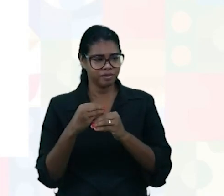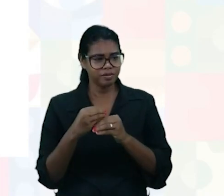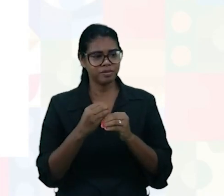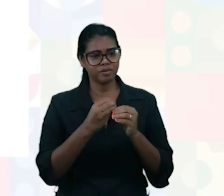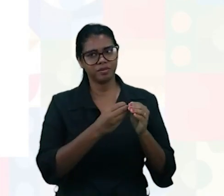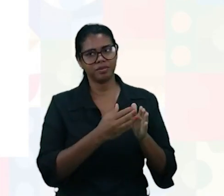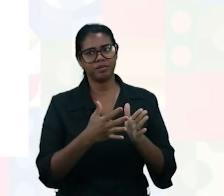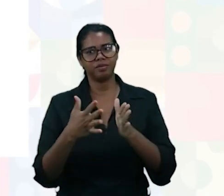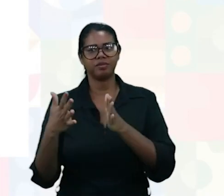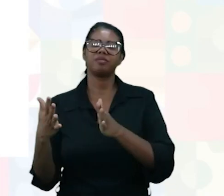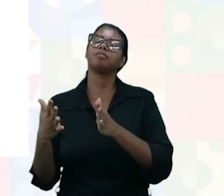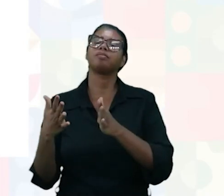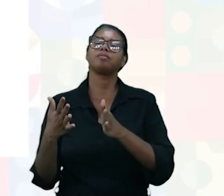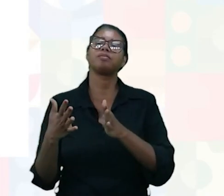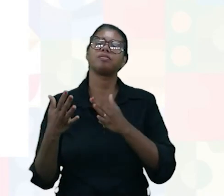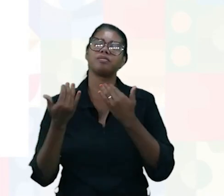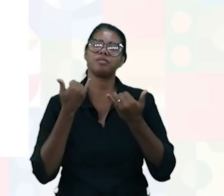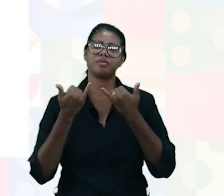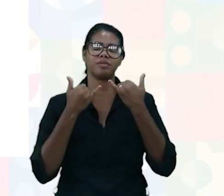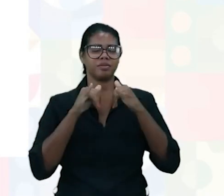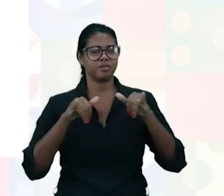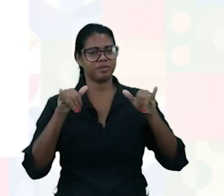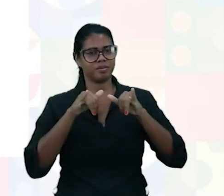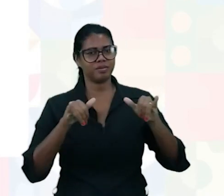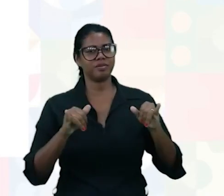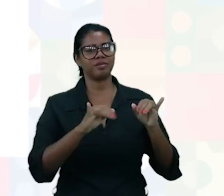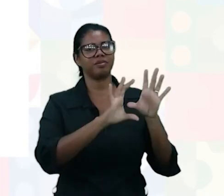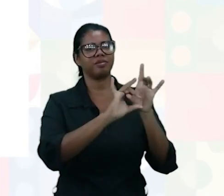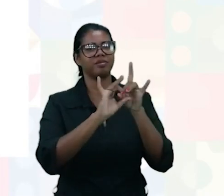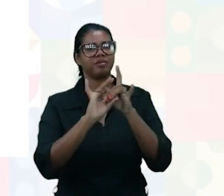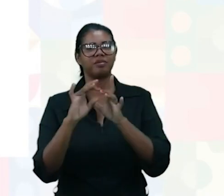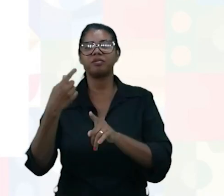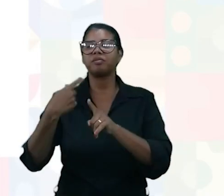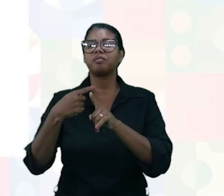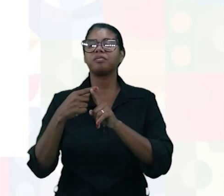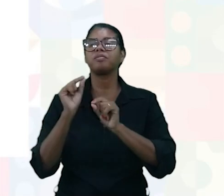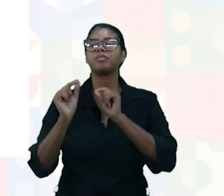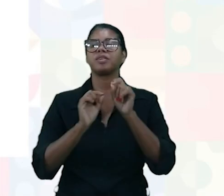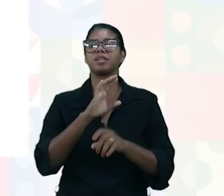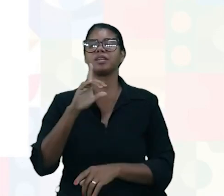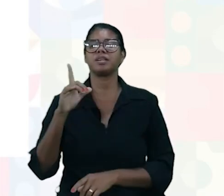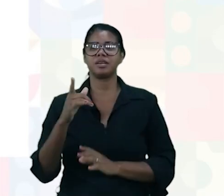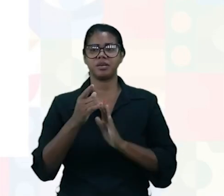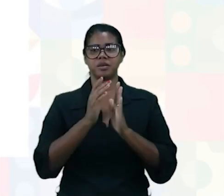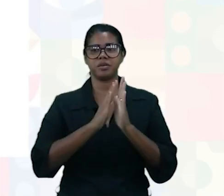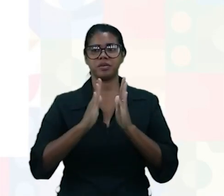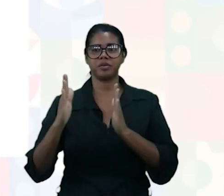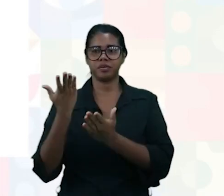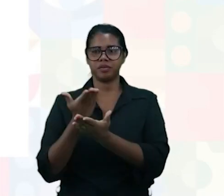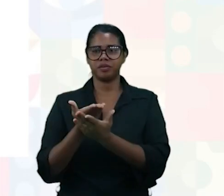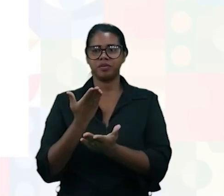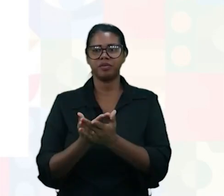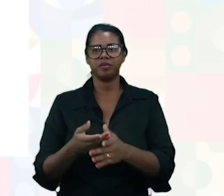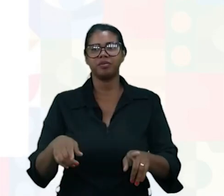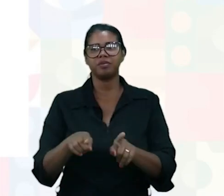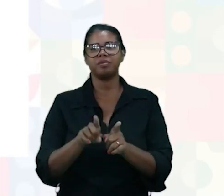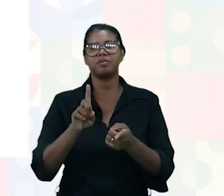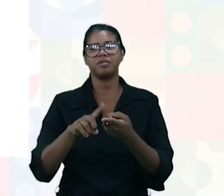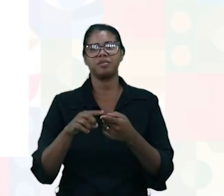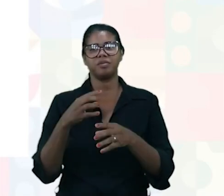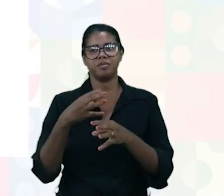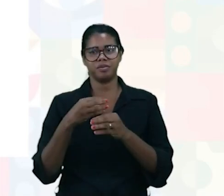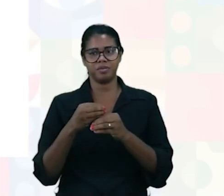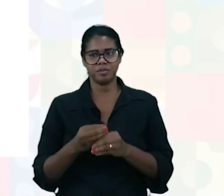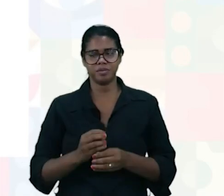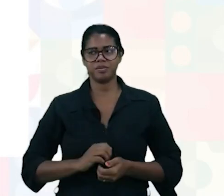acesso físico de informações, de conteúdos. Porque a classificação bibliográfica que a gente vai estudar, ela vai focar exatamente nisso,